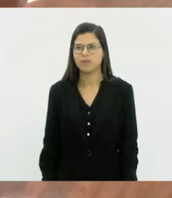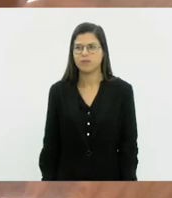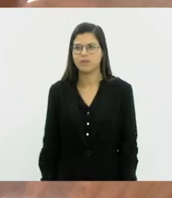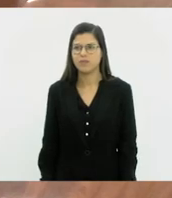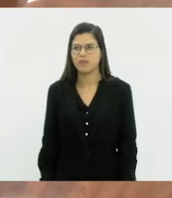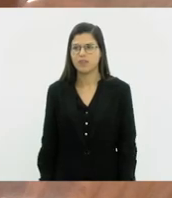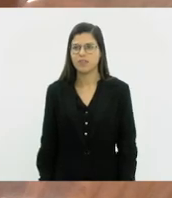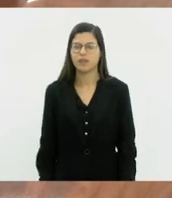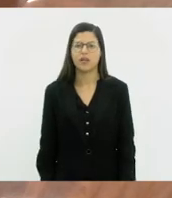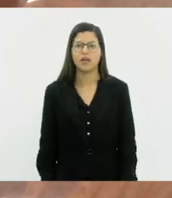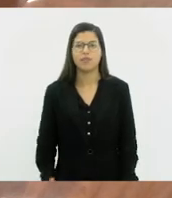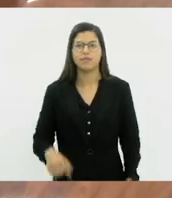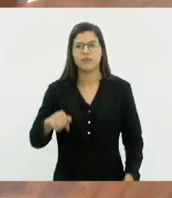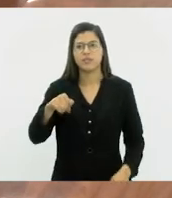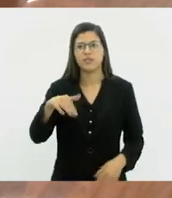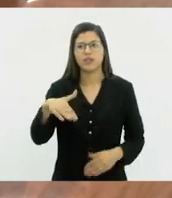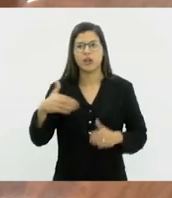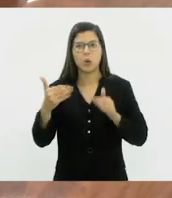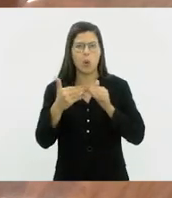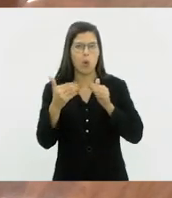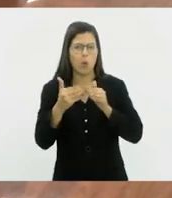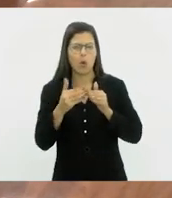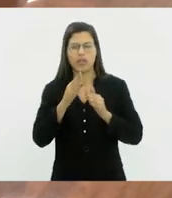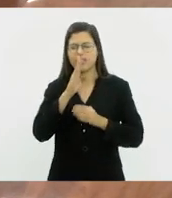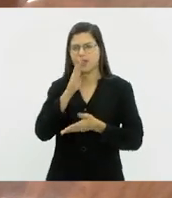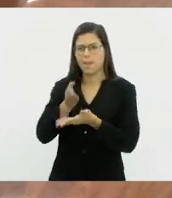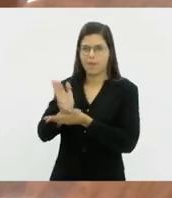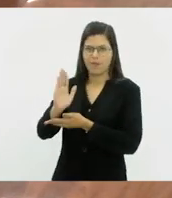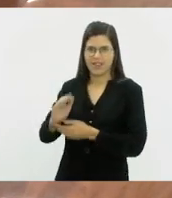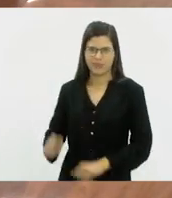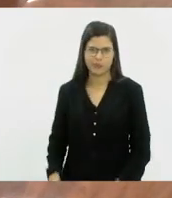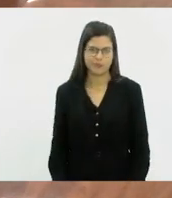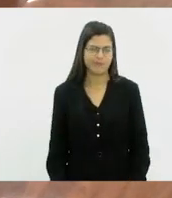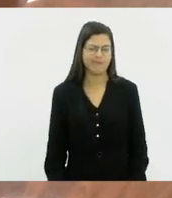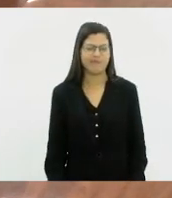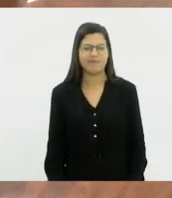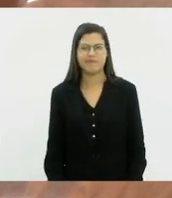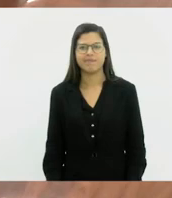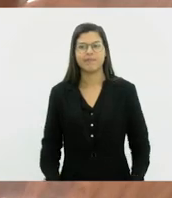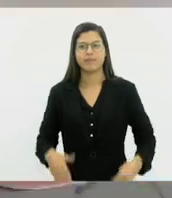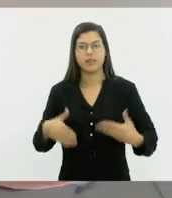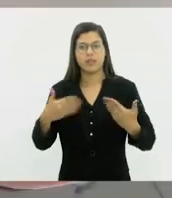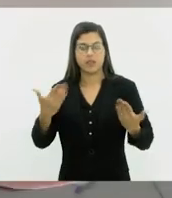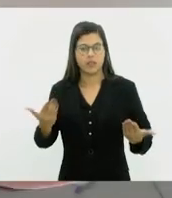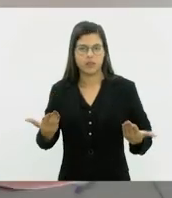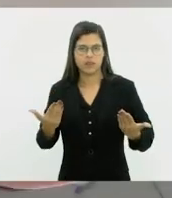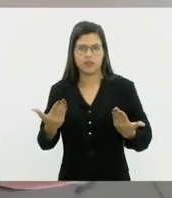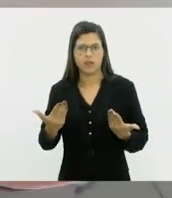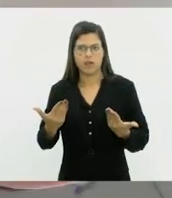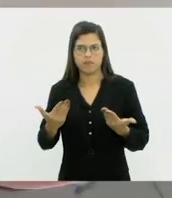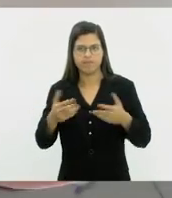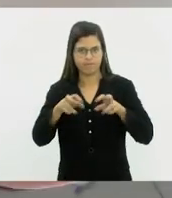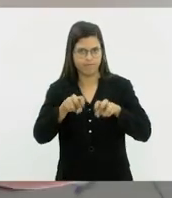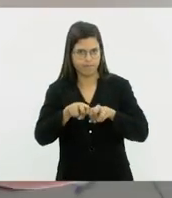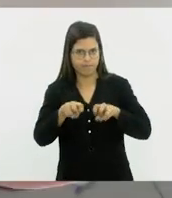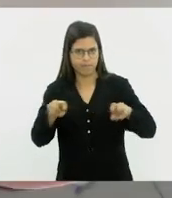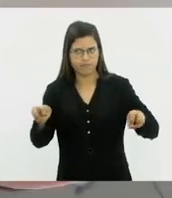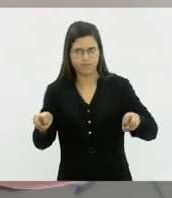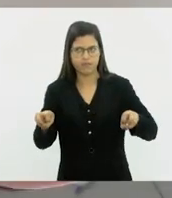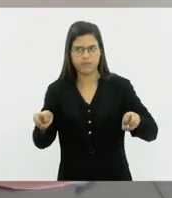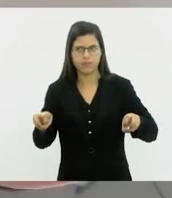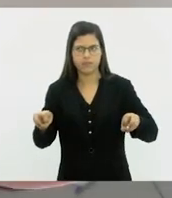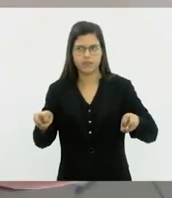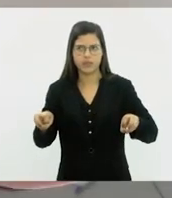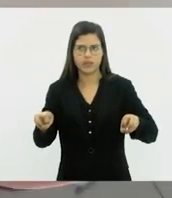quem quem está de acordo fica como está aprovado Então vamos compor a mesa Como eu